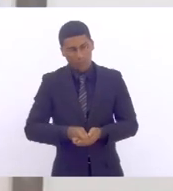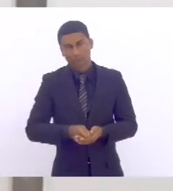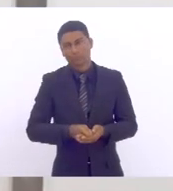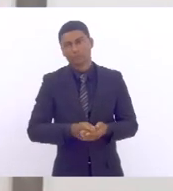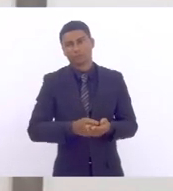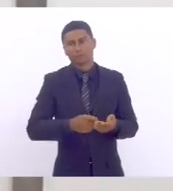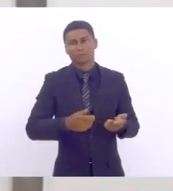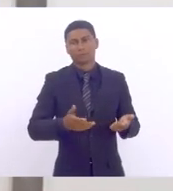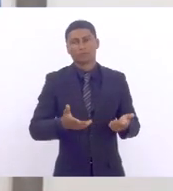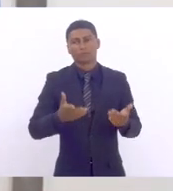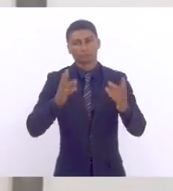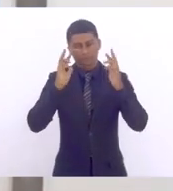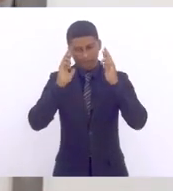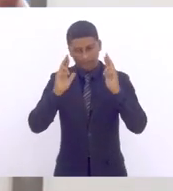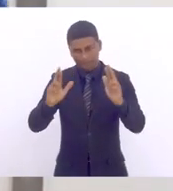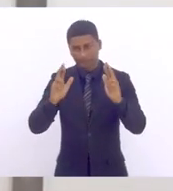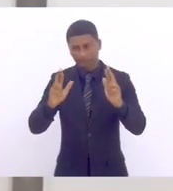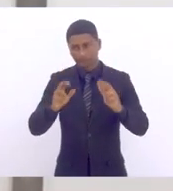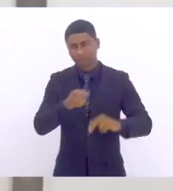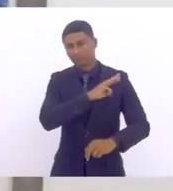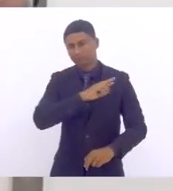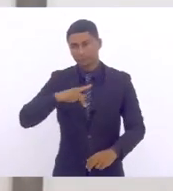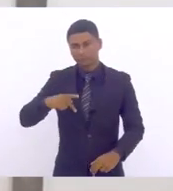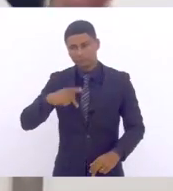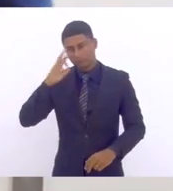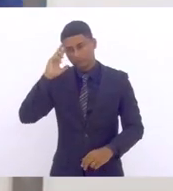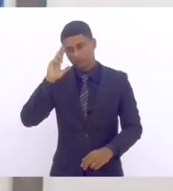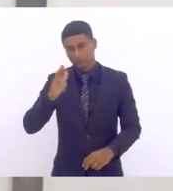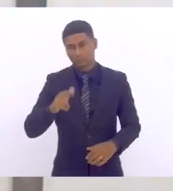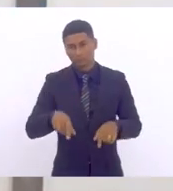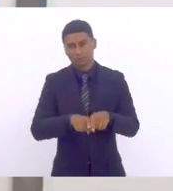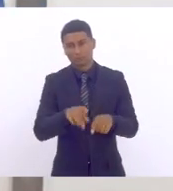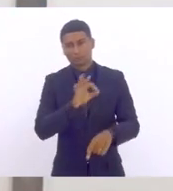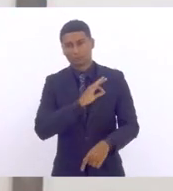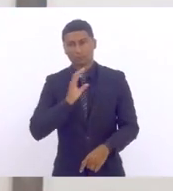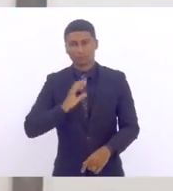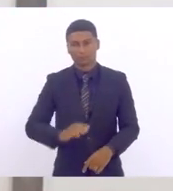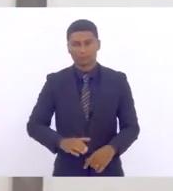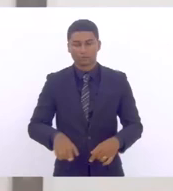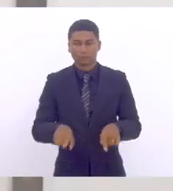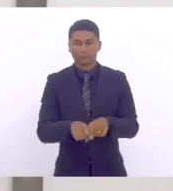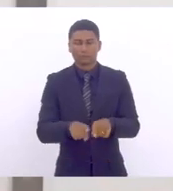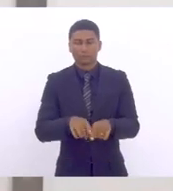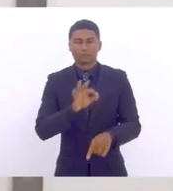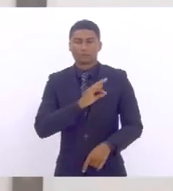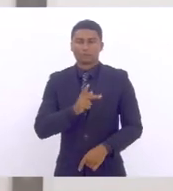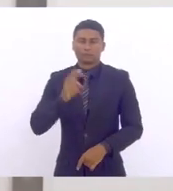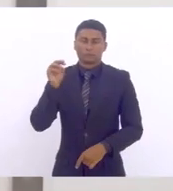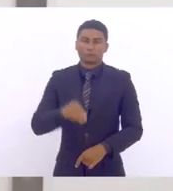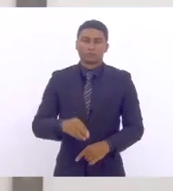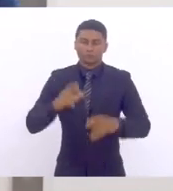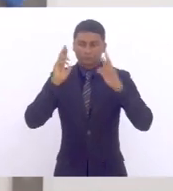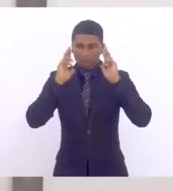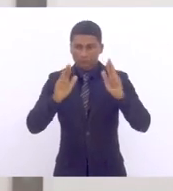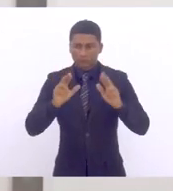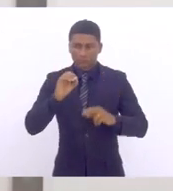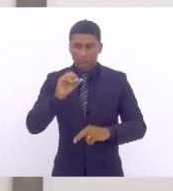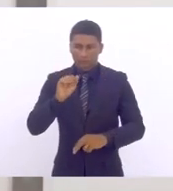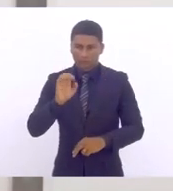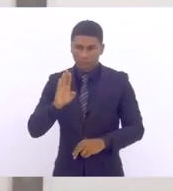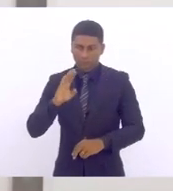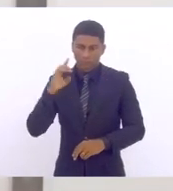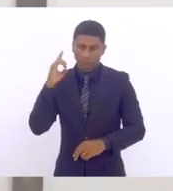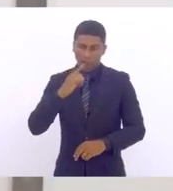Com o máximo respeito que tenho aqui pelo Ministério Público, pela Polícia Civil e pela Polícia Militar, a Ordem dos Advogados e